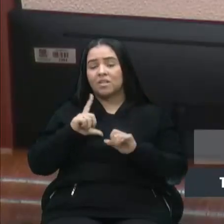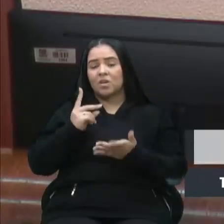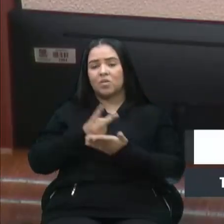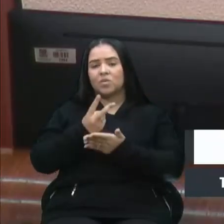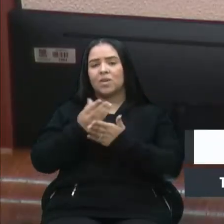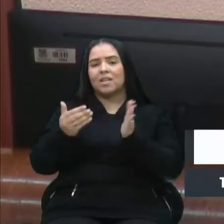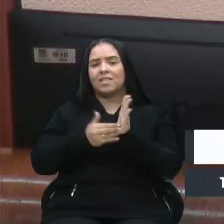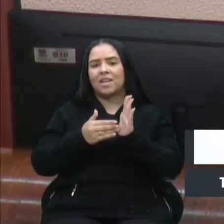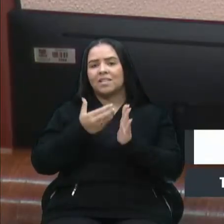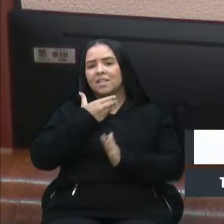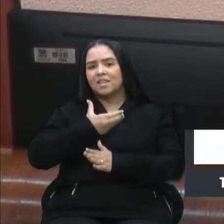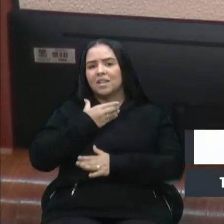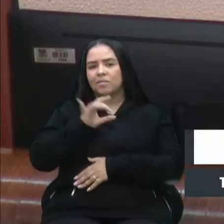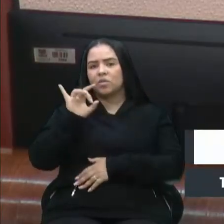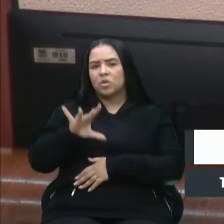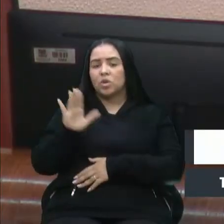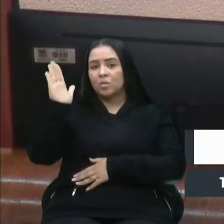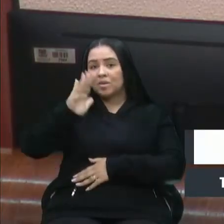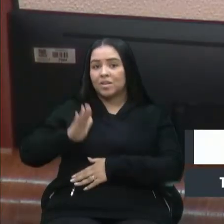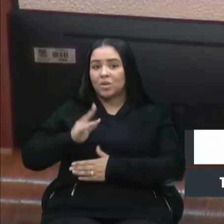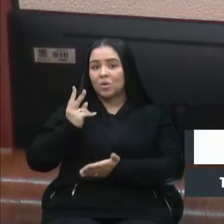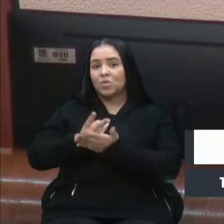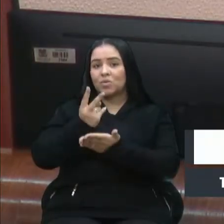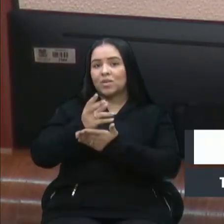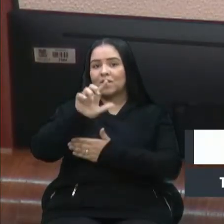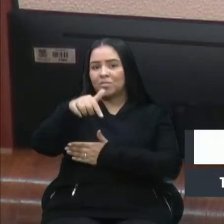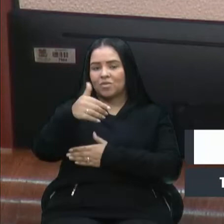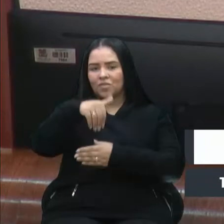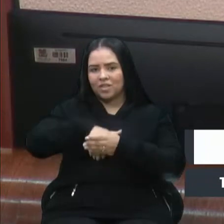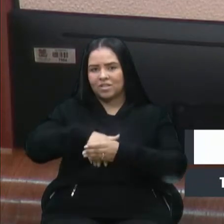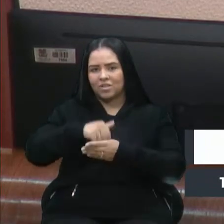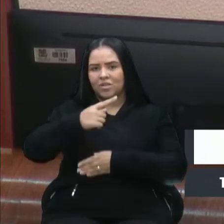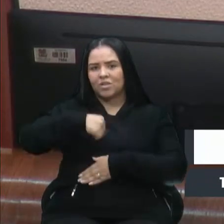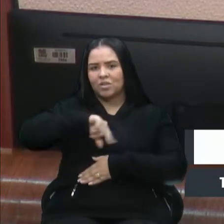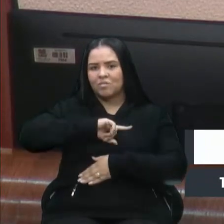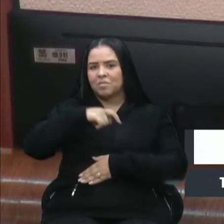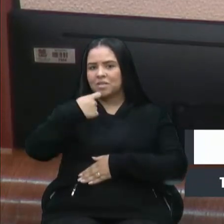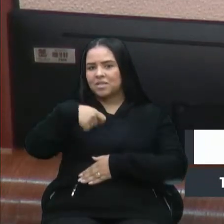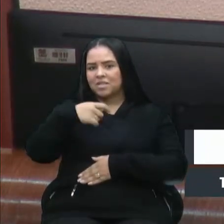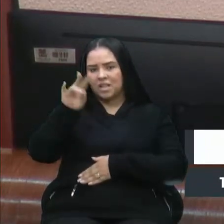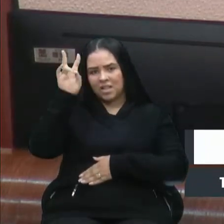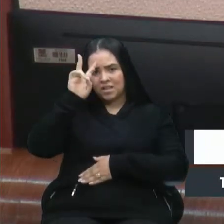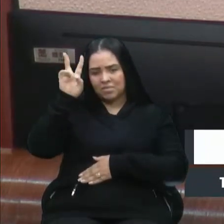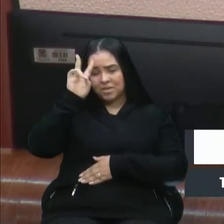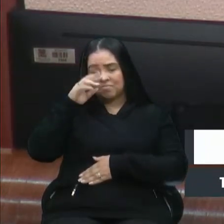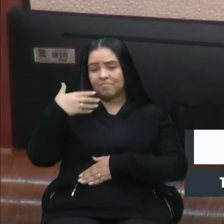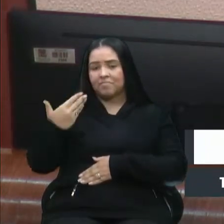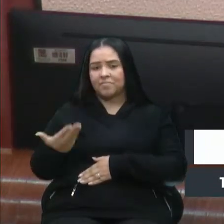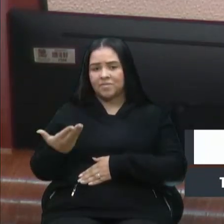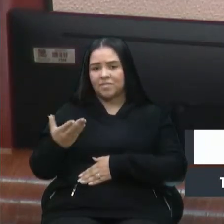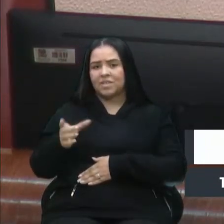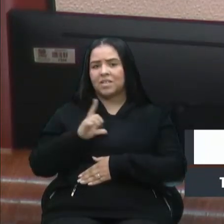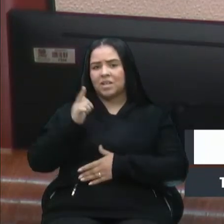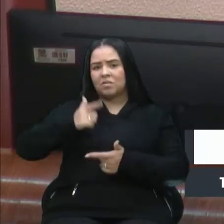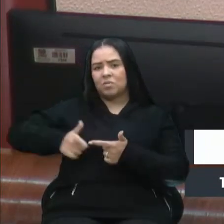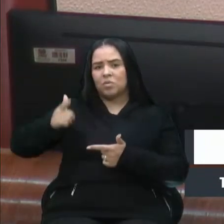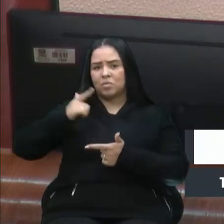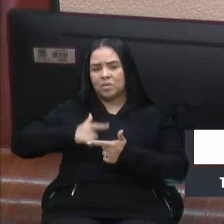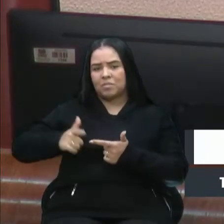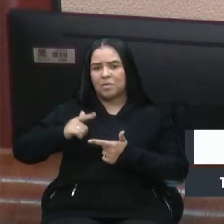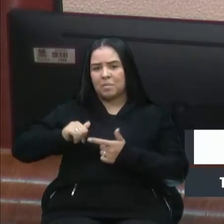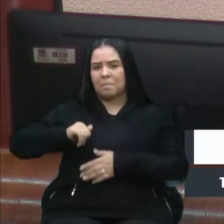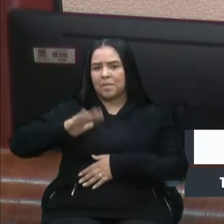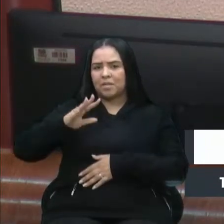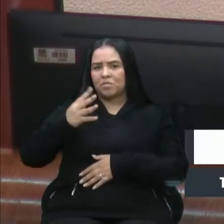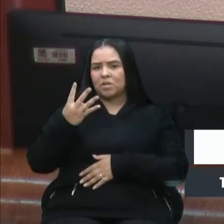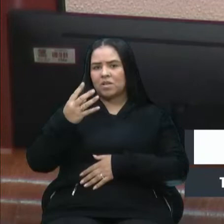até dezembro e o Brasil continua depois das eleições a gente precisa lembrar disso né E que vai furar o teto de gastos em